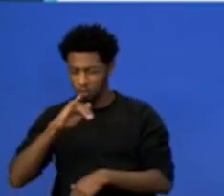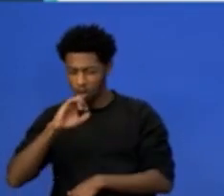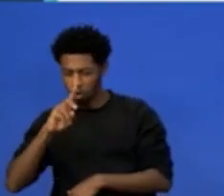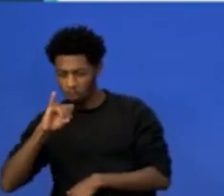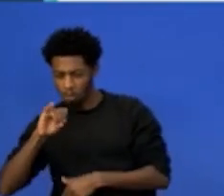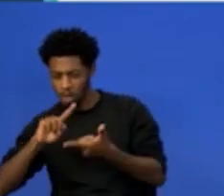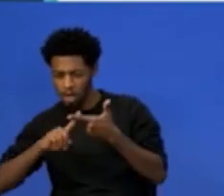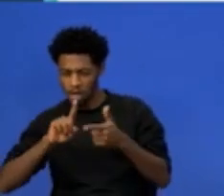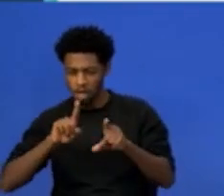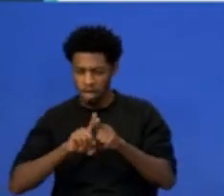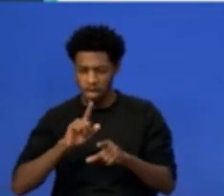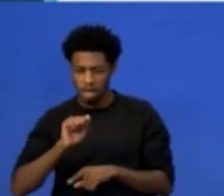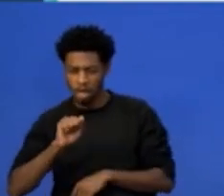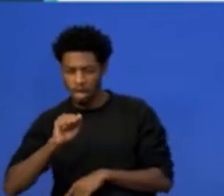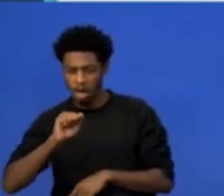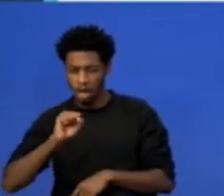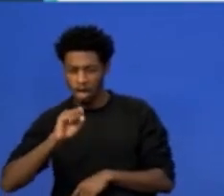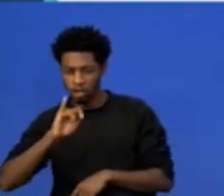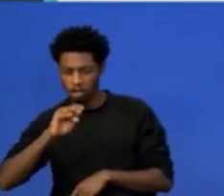hipermetropia e